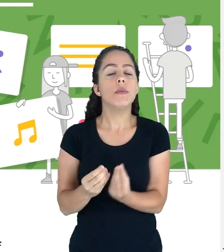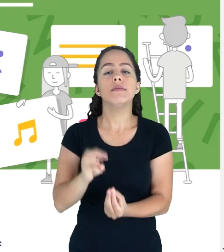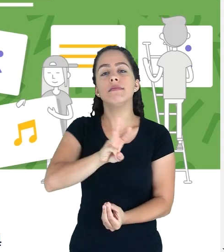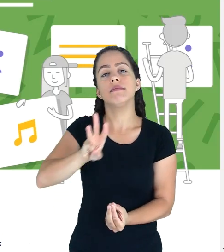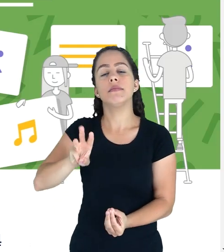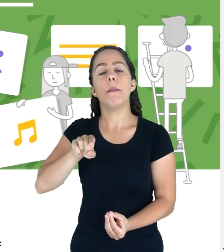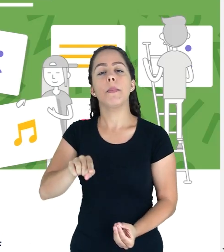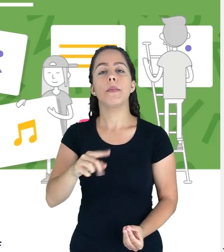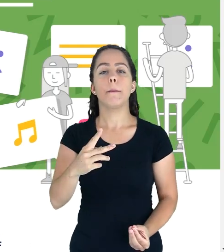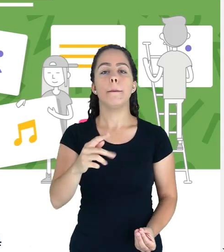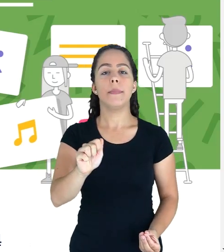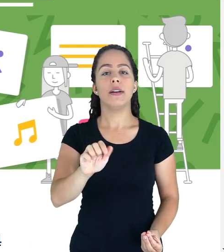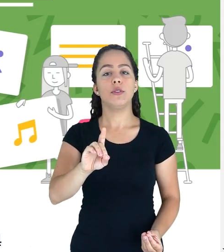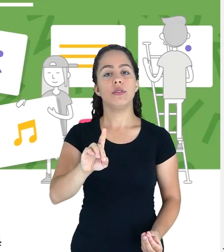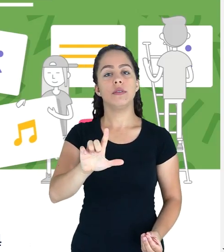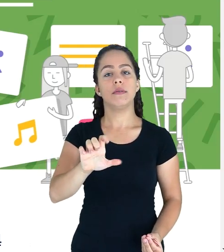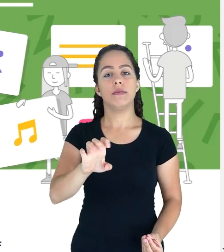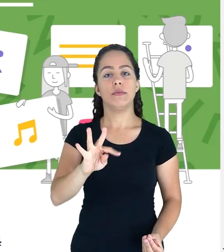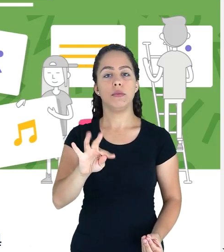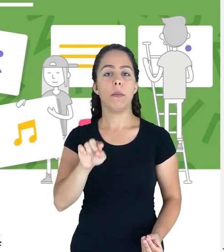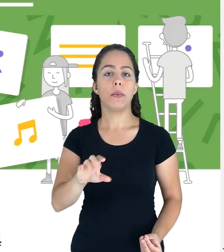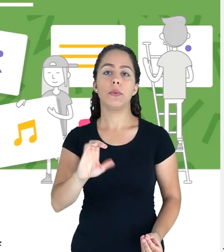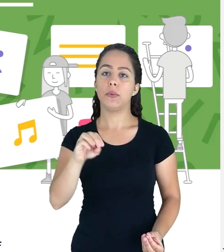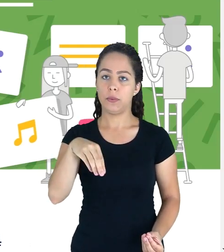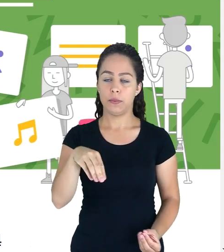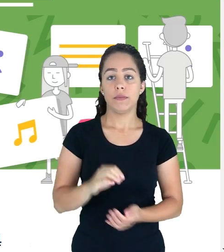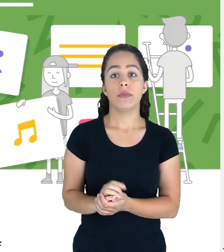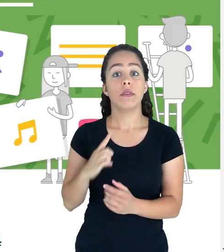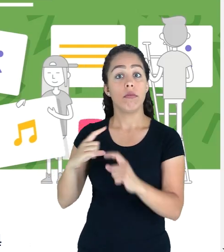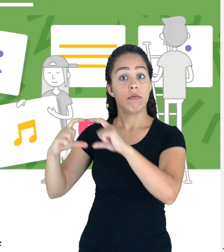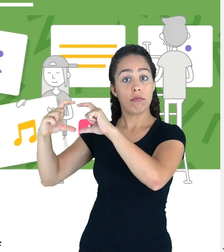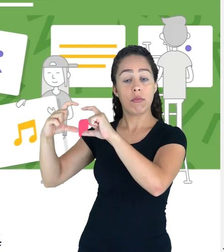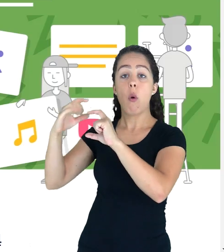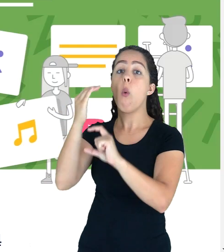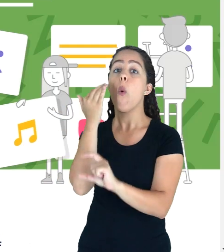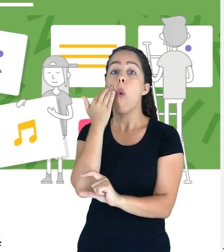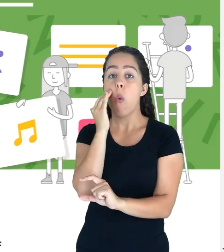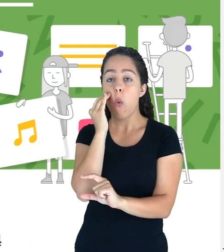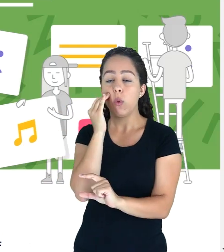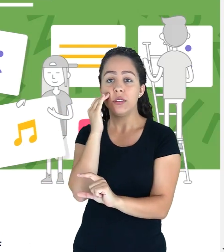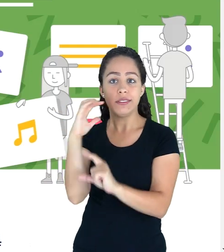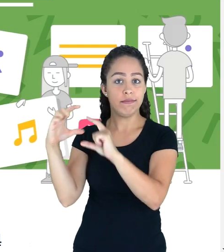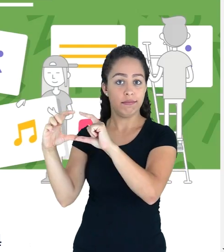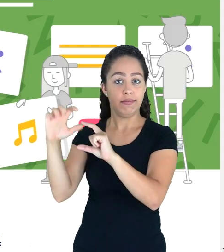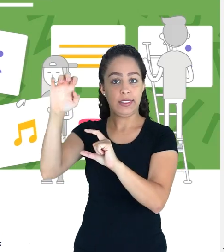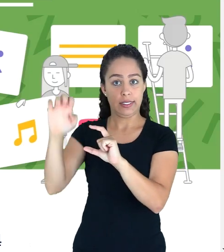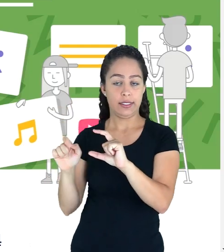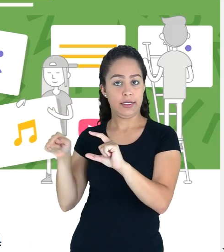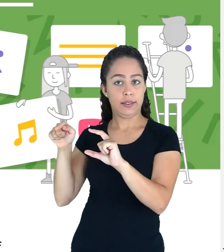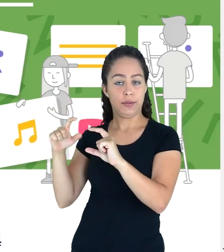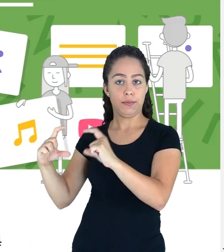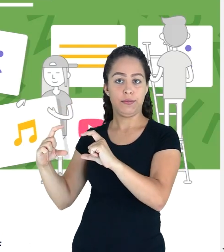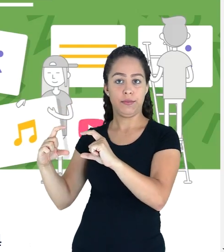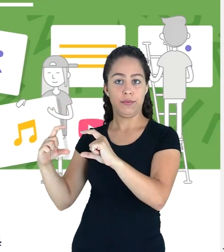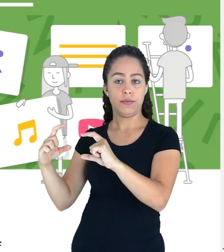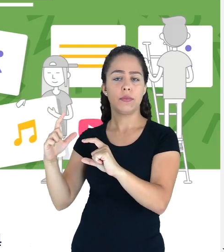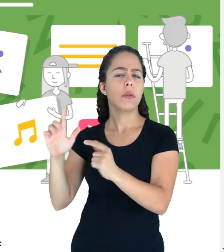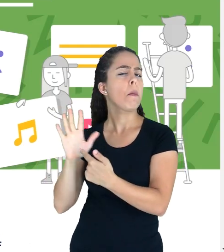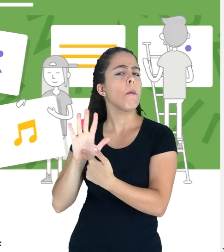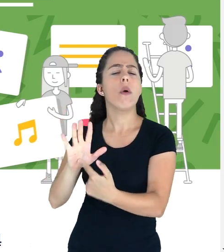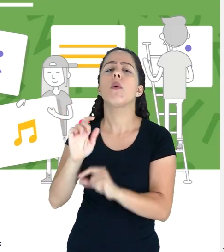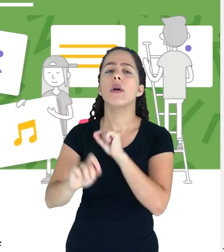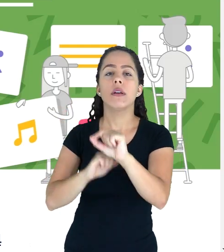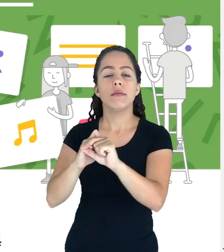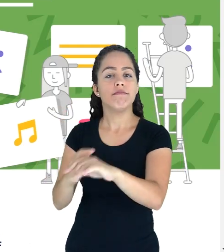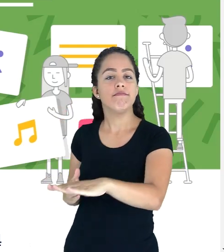www.padlet.com. Você vai chegar nessa tela. Essa tela tem um botão rosa aqui do lado esquerdo, que está escrito Sign